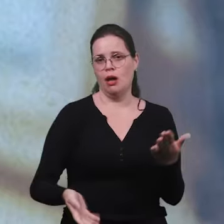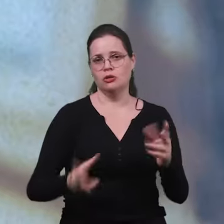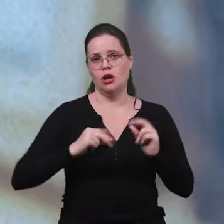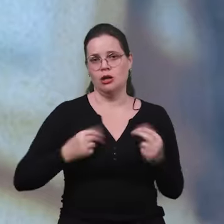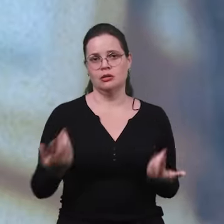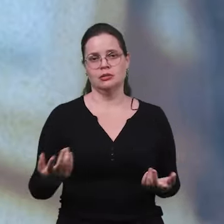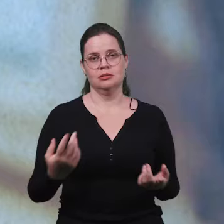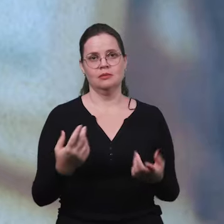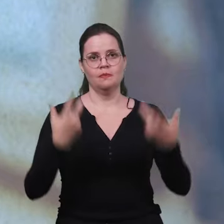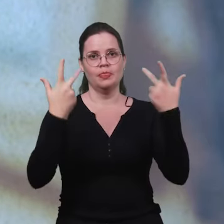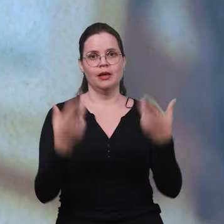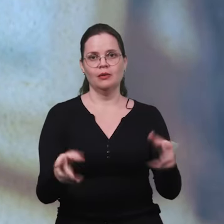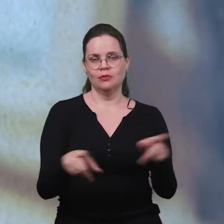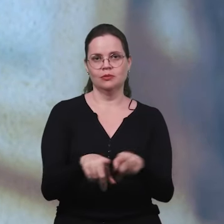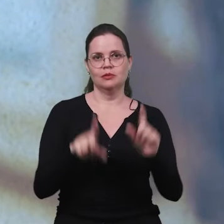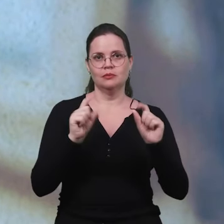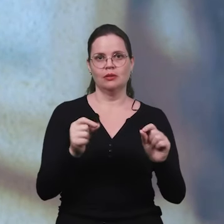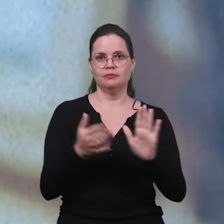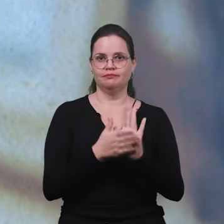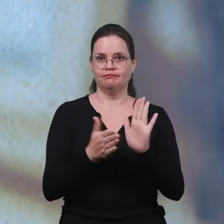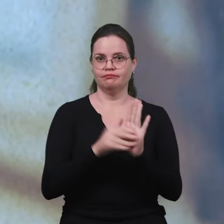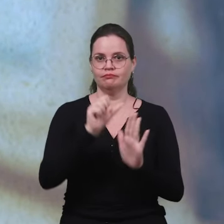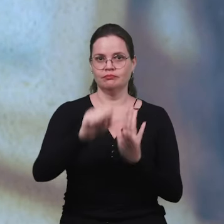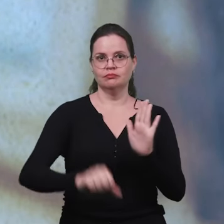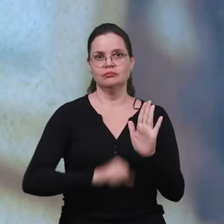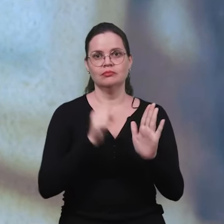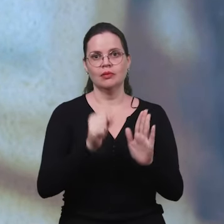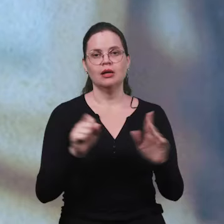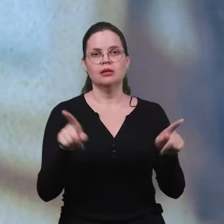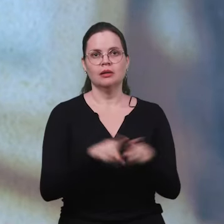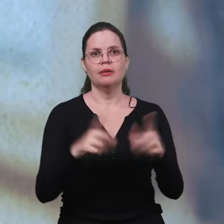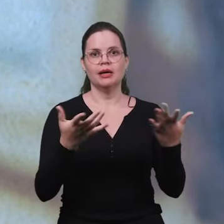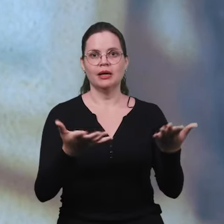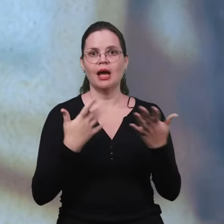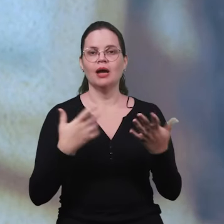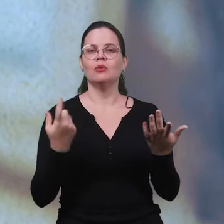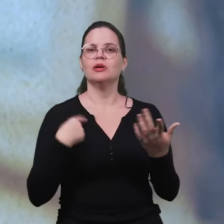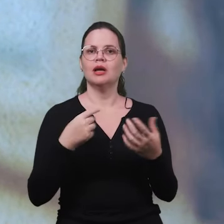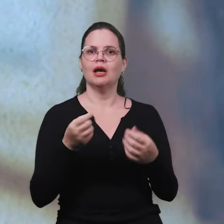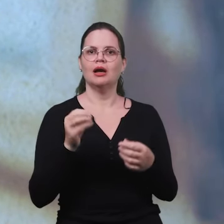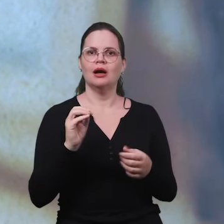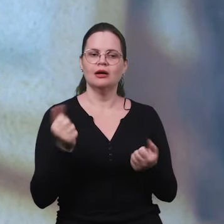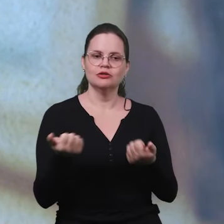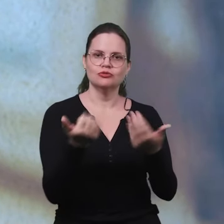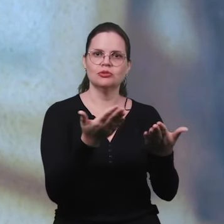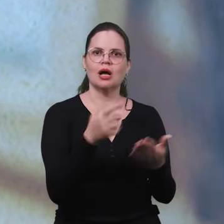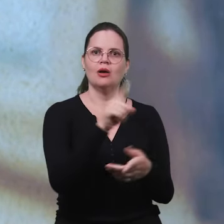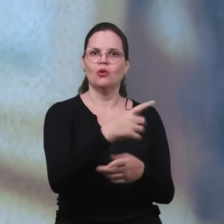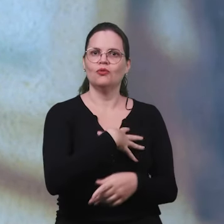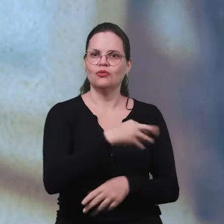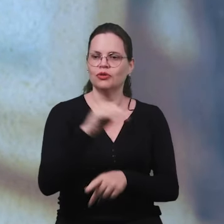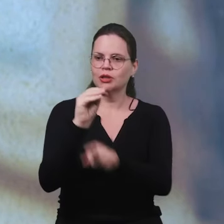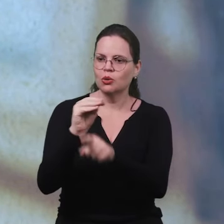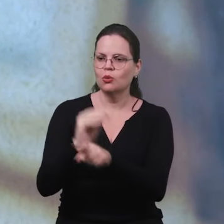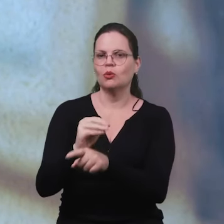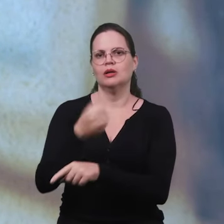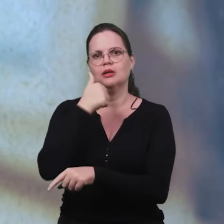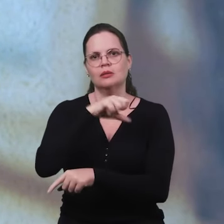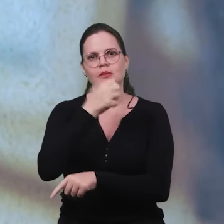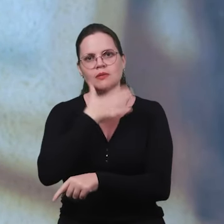Da mesma forma que também a reforma pretende beneficiar aquele filho que cuida dos pais, Correto. que está ali